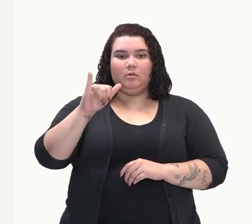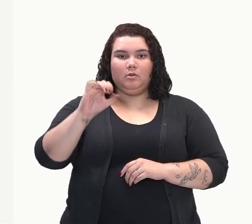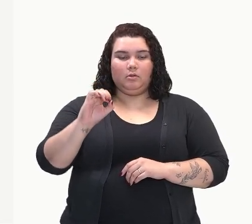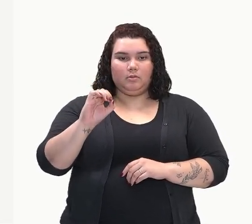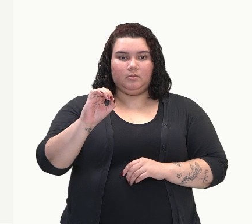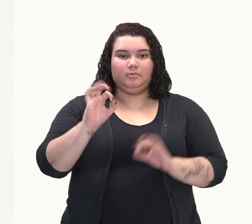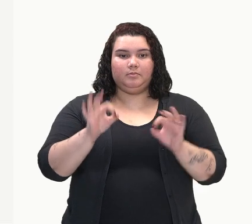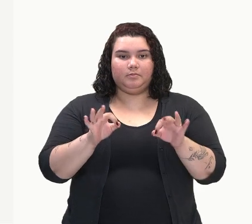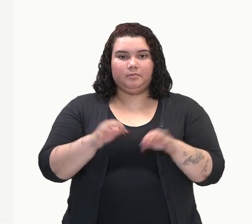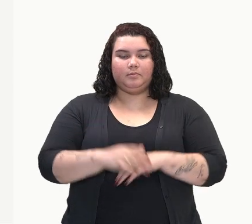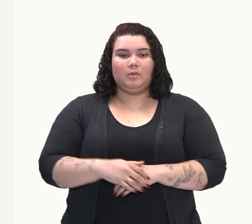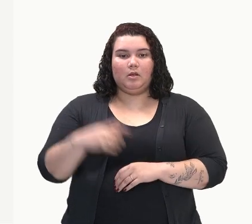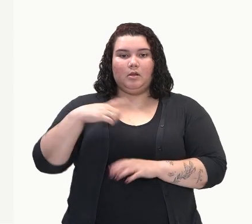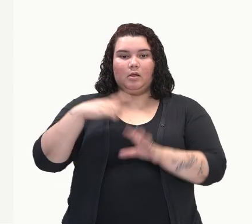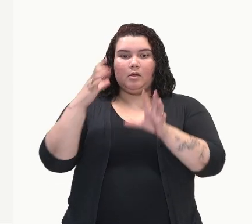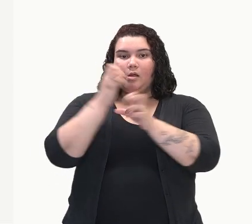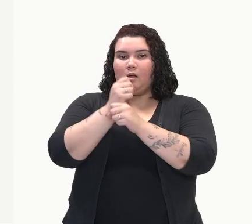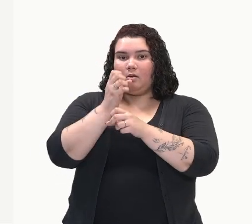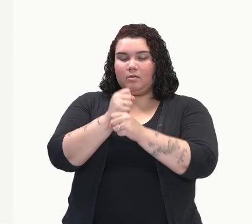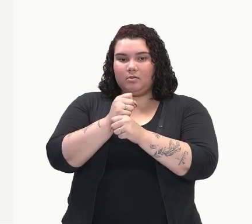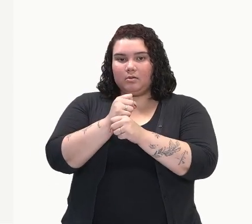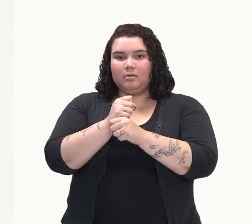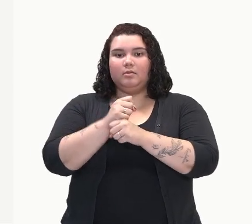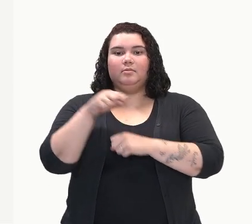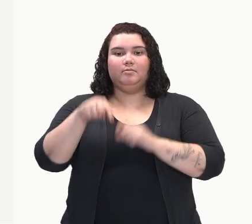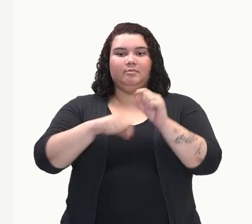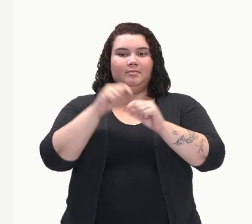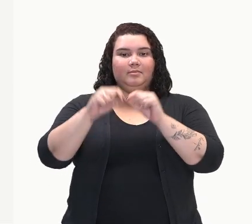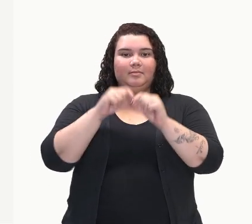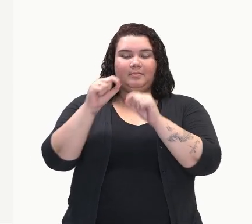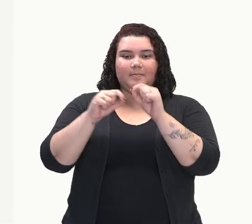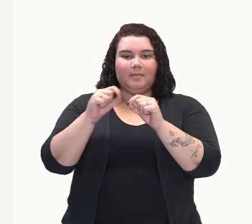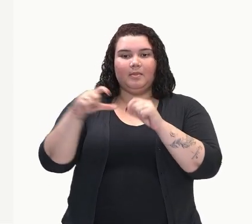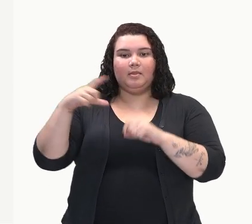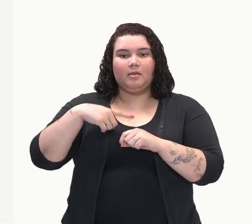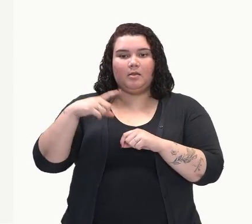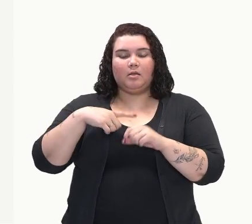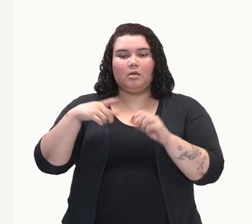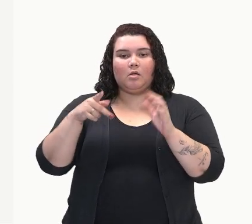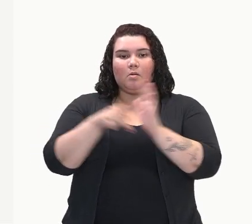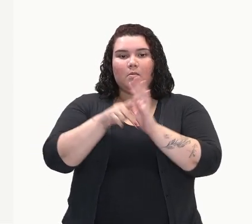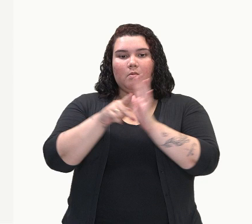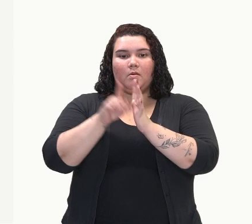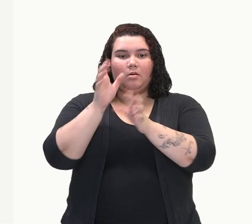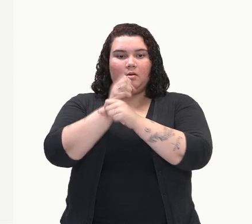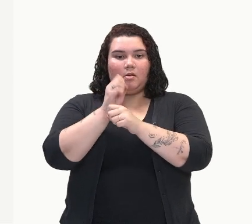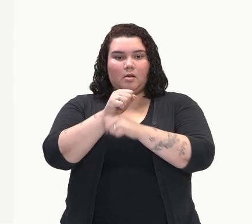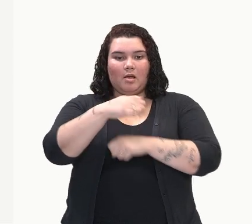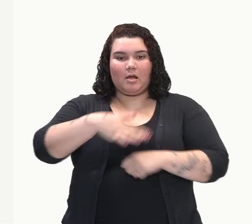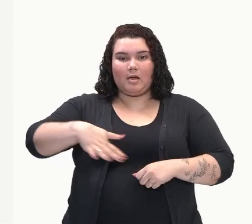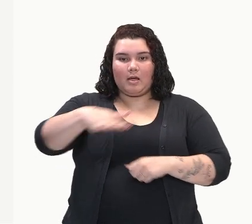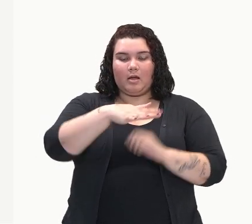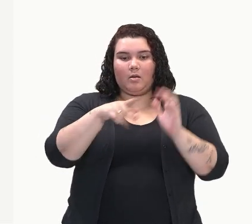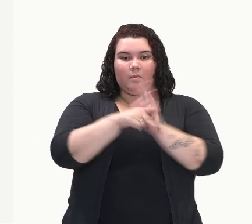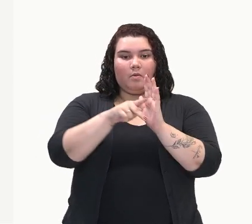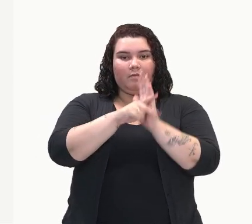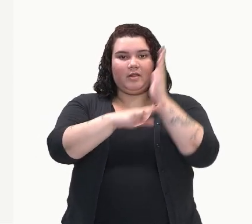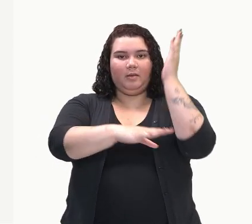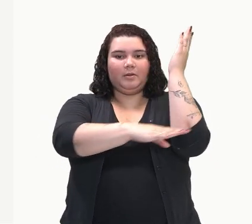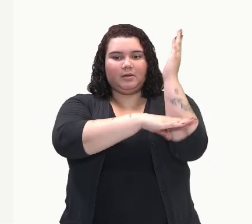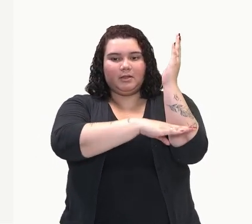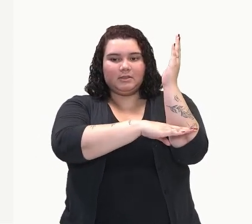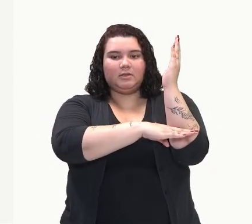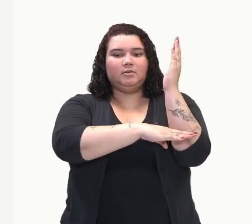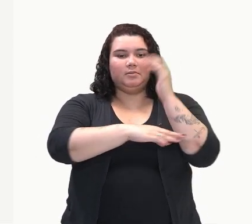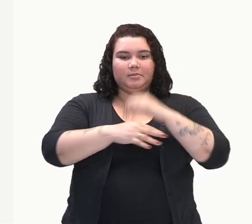tem, para calcular o trabalho, devemos calcular a área abaixo da curva formada no plano cartesiano. Então tá aí,